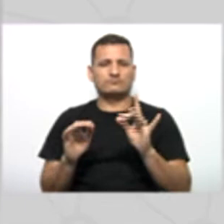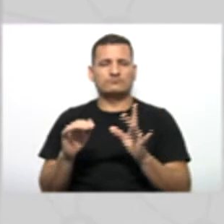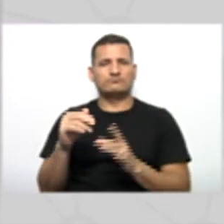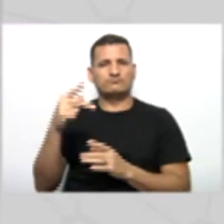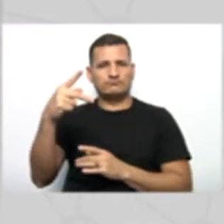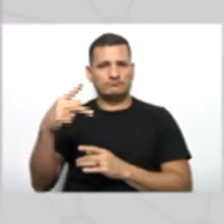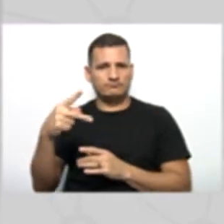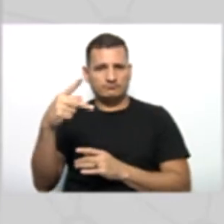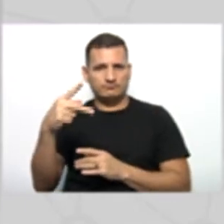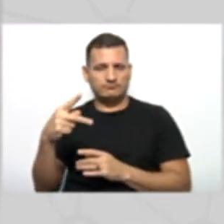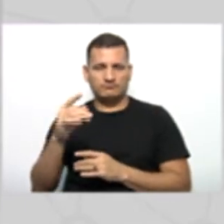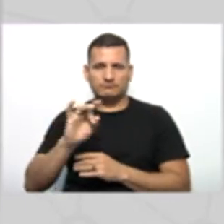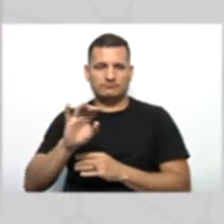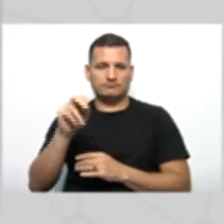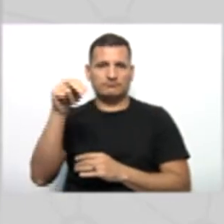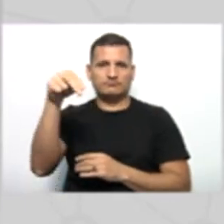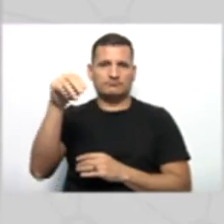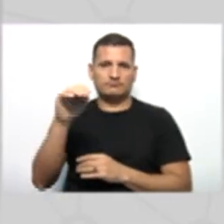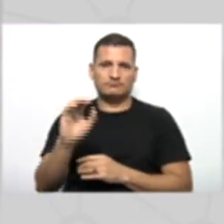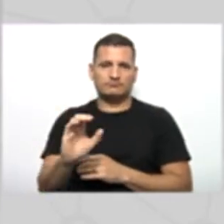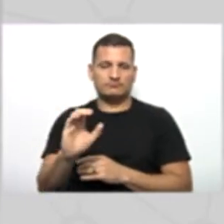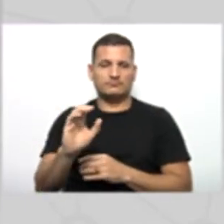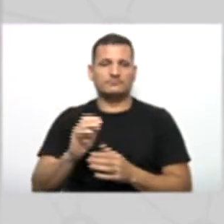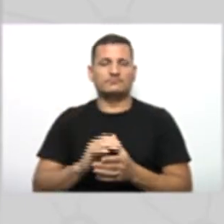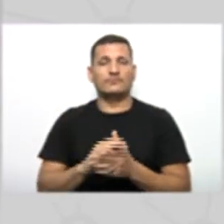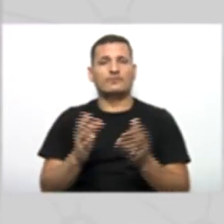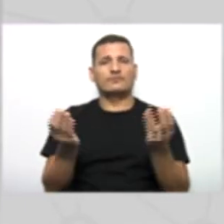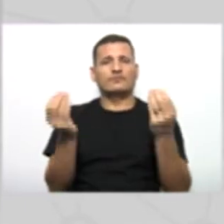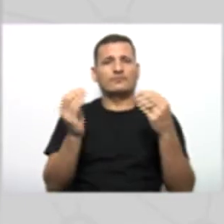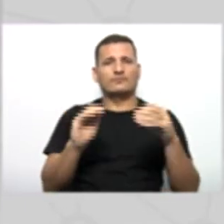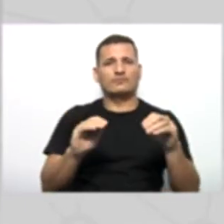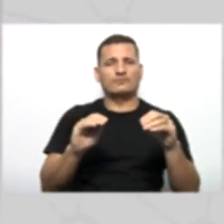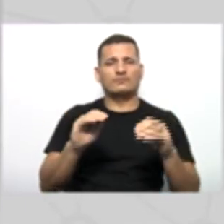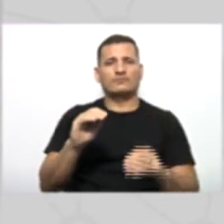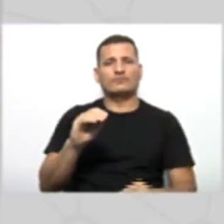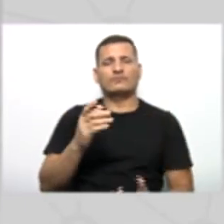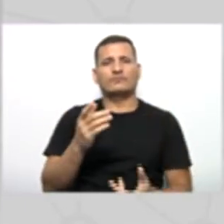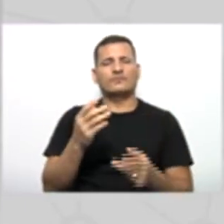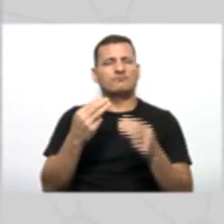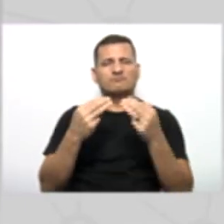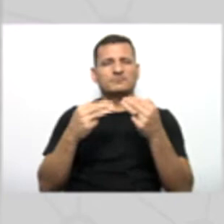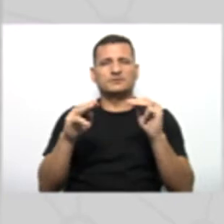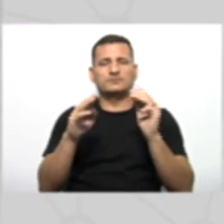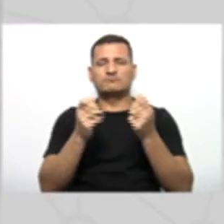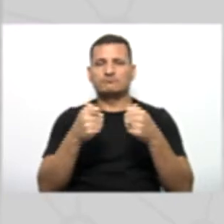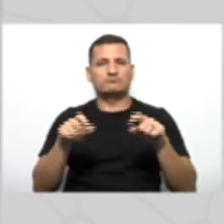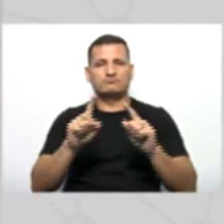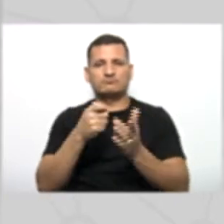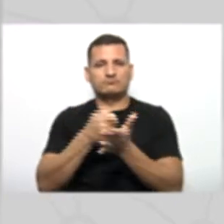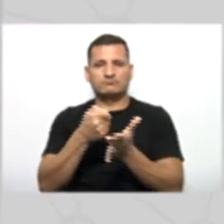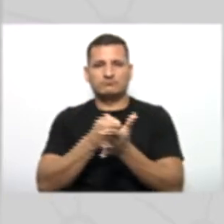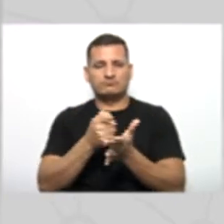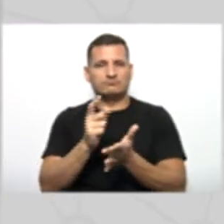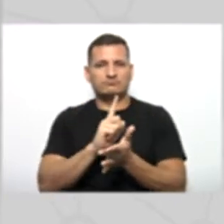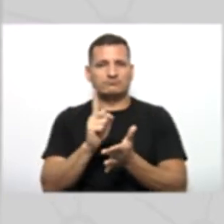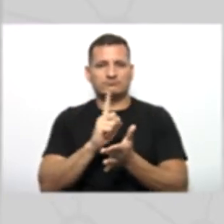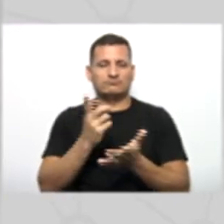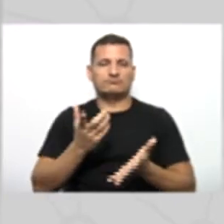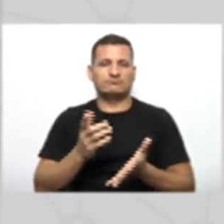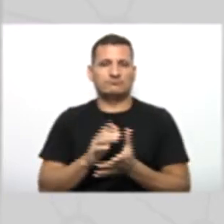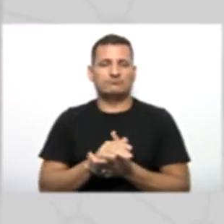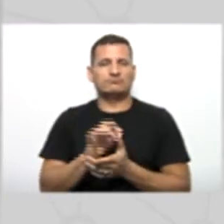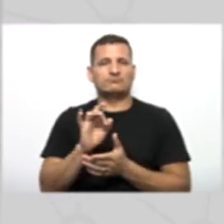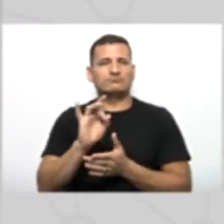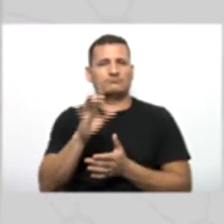facilitar. Vou colocar a mensagem aqui. Vou deixar sem a mensagem, tá? Essa mensagem não é obrigatória de que foi criado com sucesso, que é só